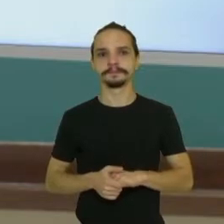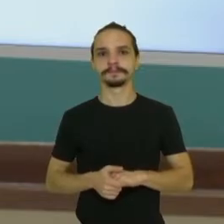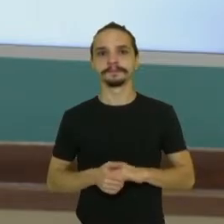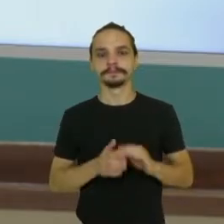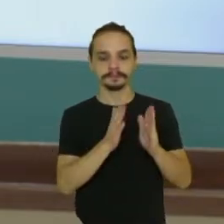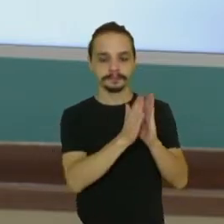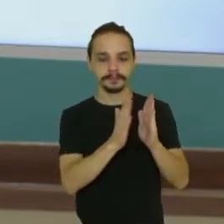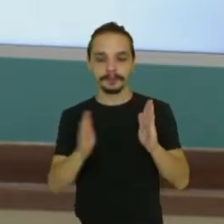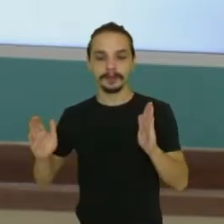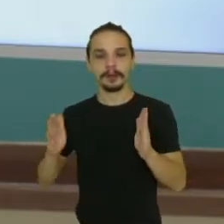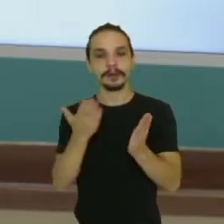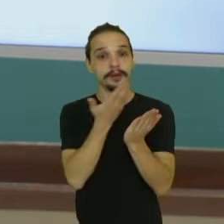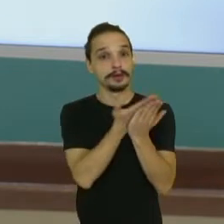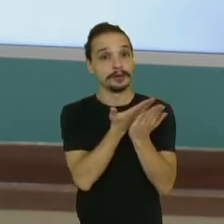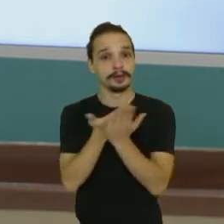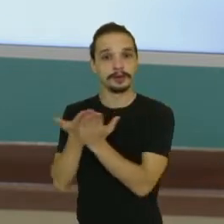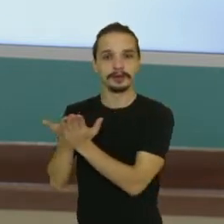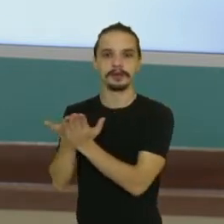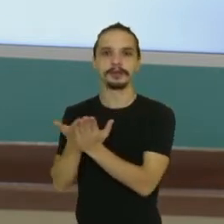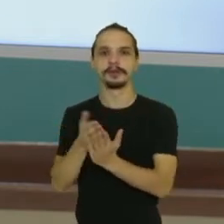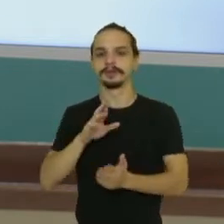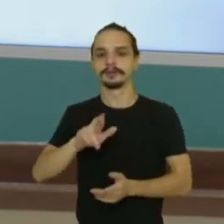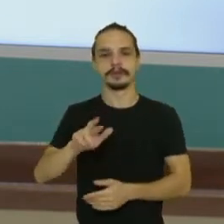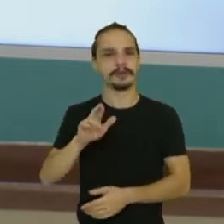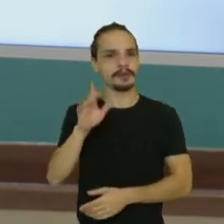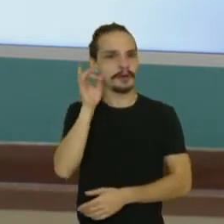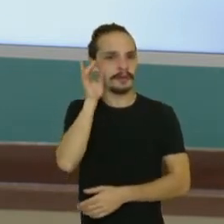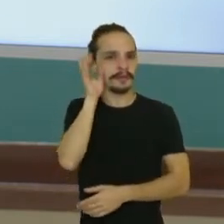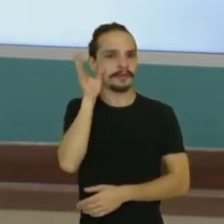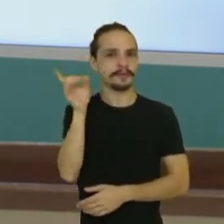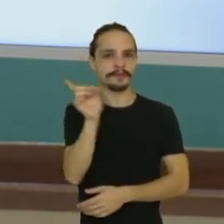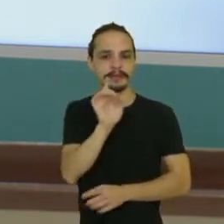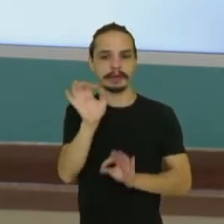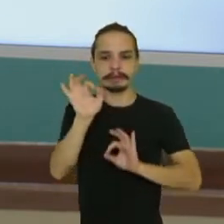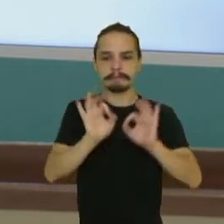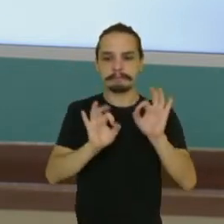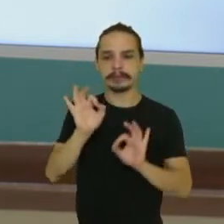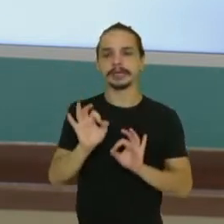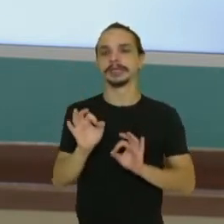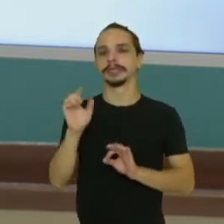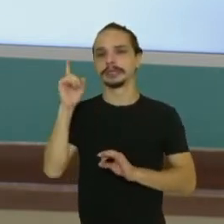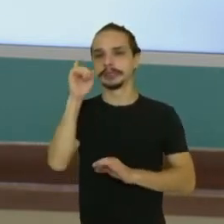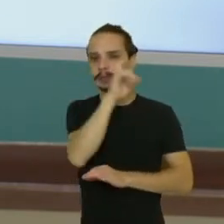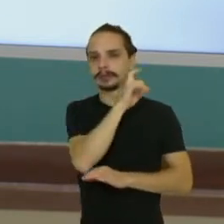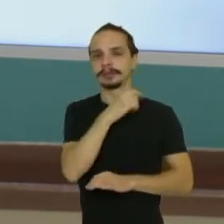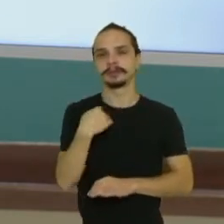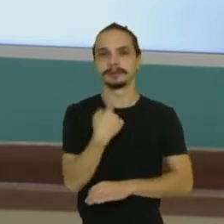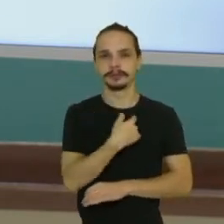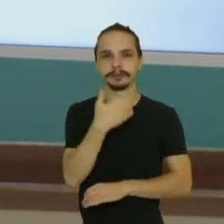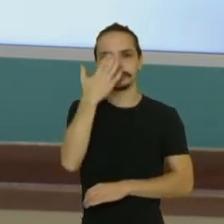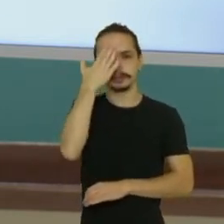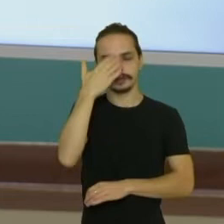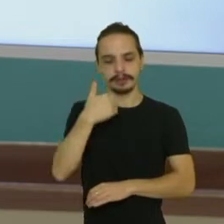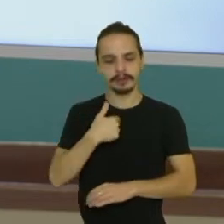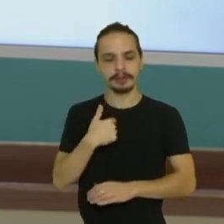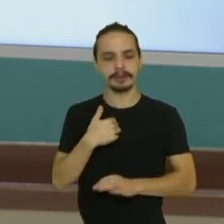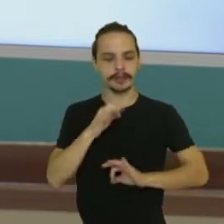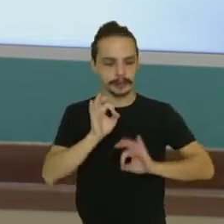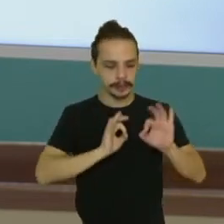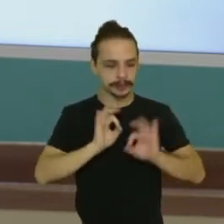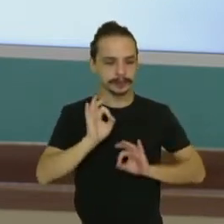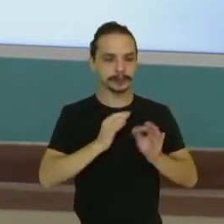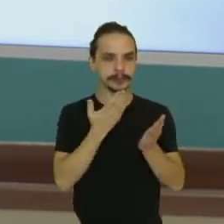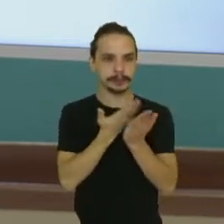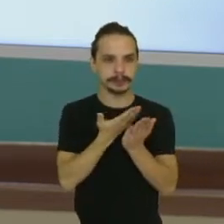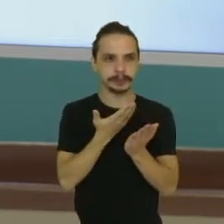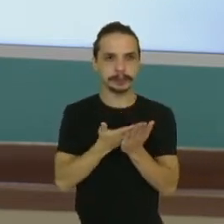organizar uma rotina de estudo não é uma tarefa fácil né nós sabemos disso eu organizo a minha rotina de estudo